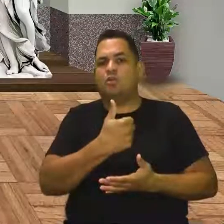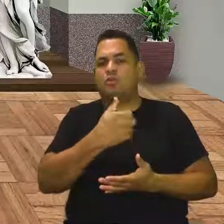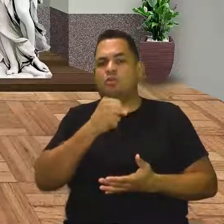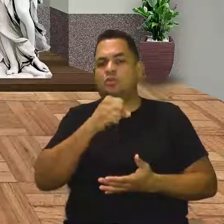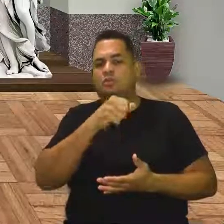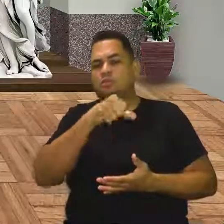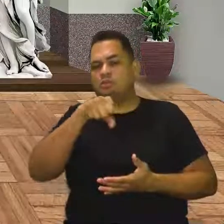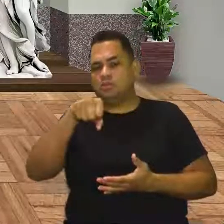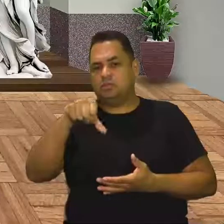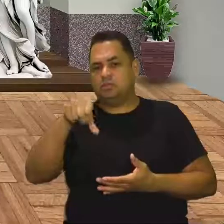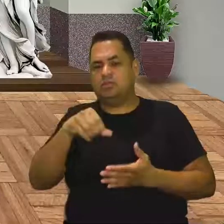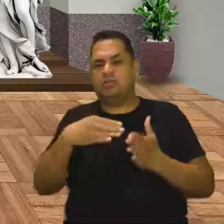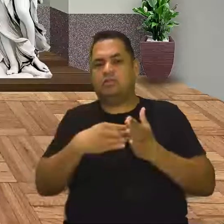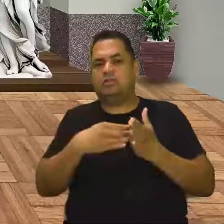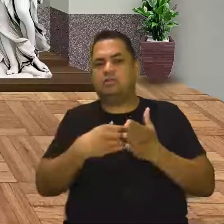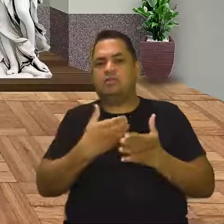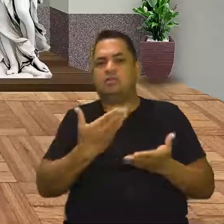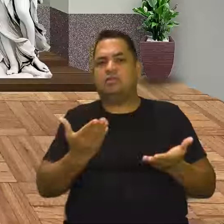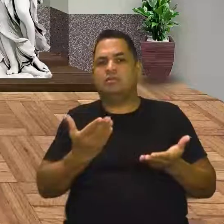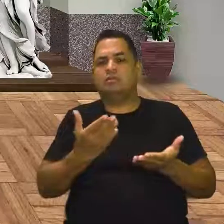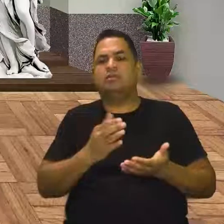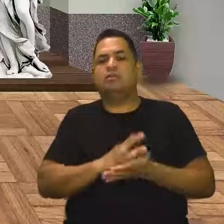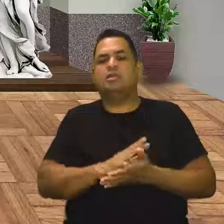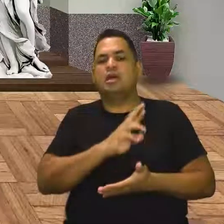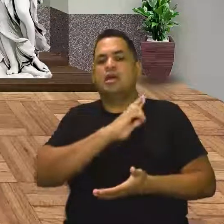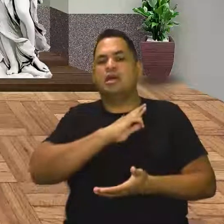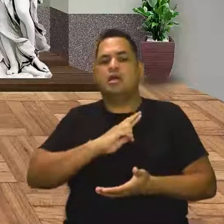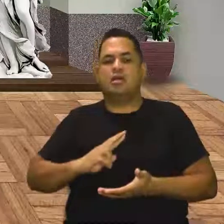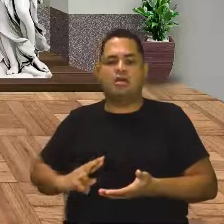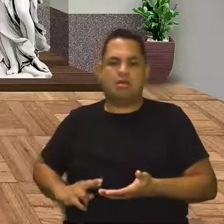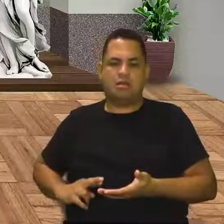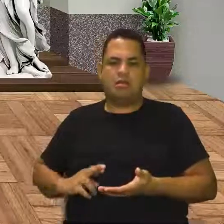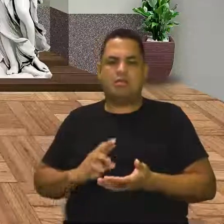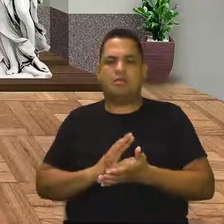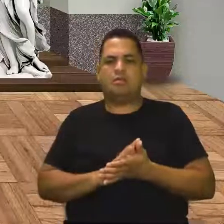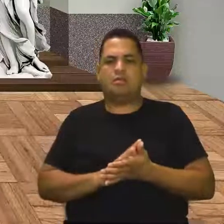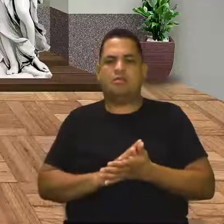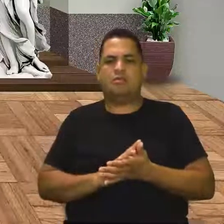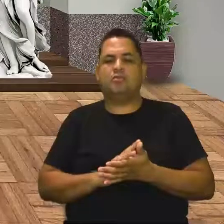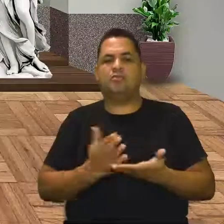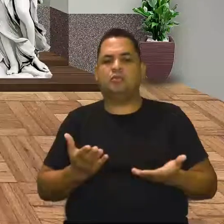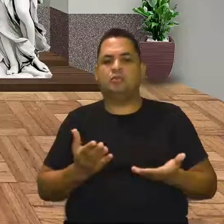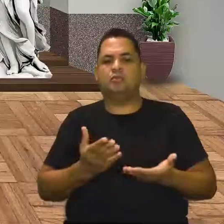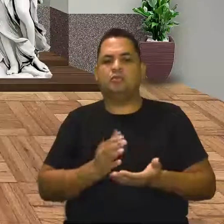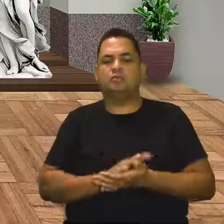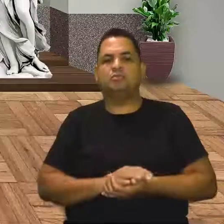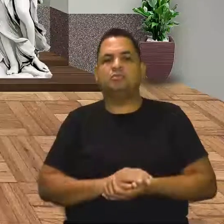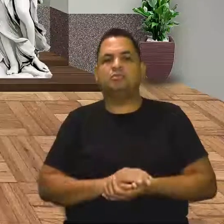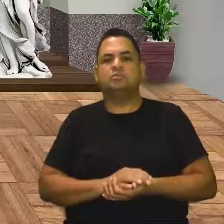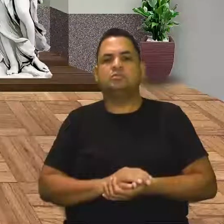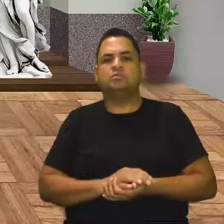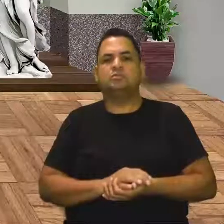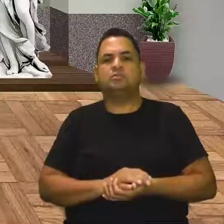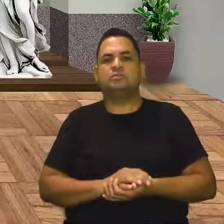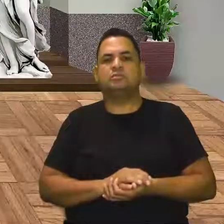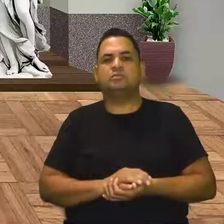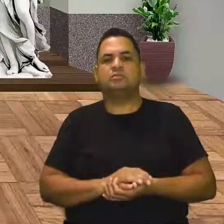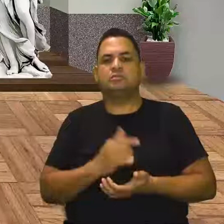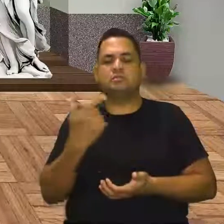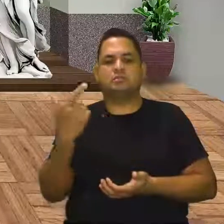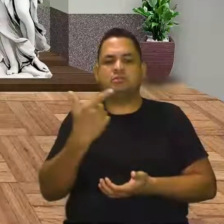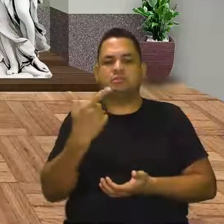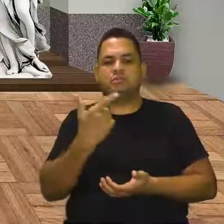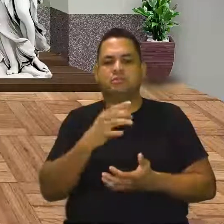1894. Vocês viram aí, na famosa República dos Marechais ou República da Espada. Fechou? O